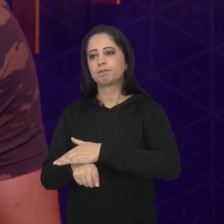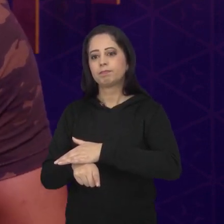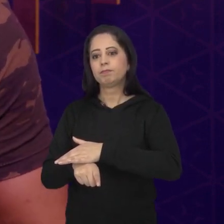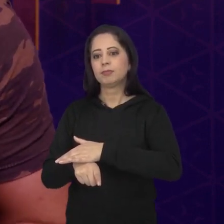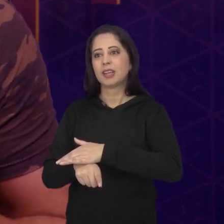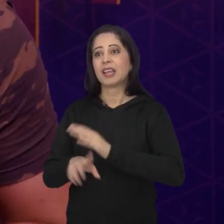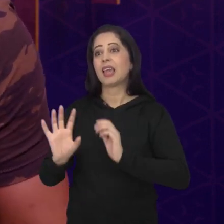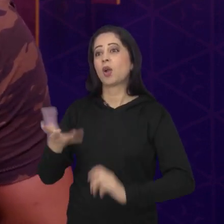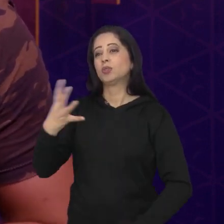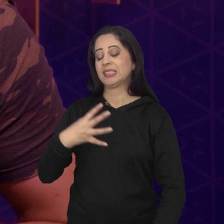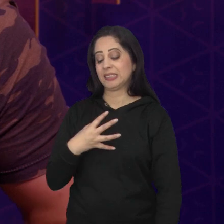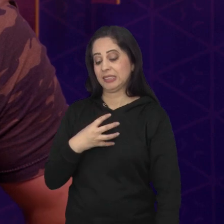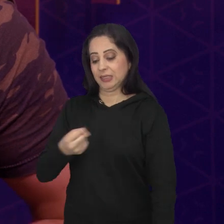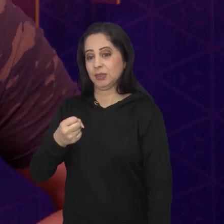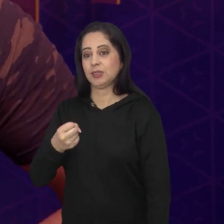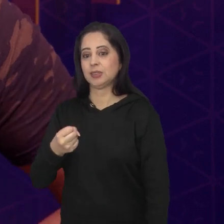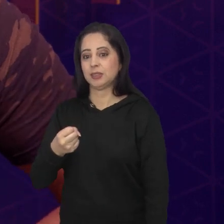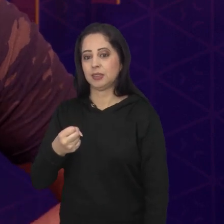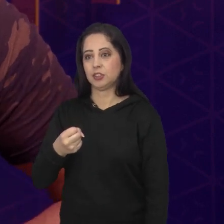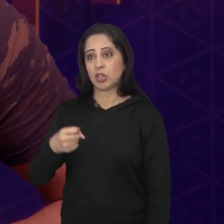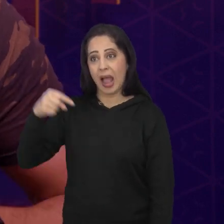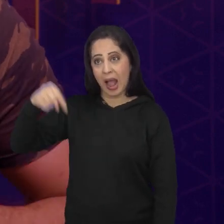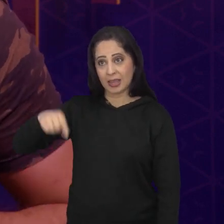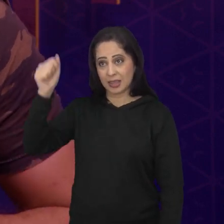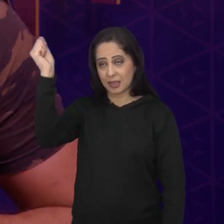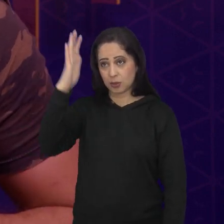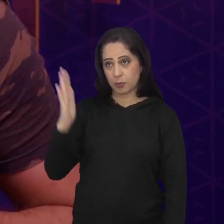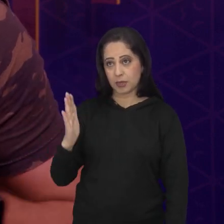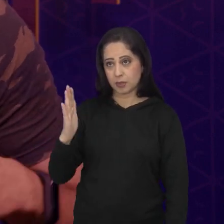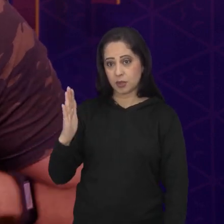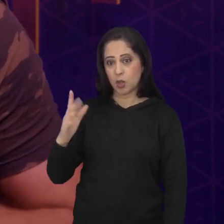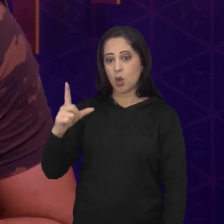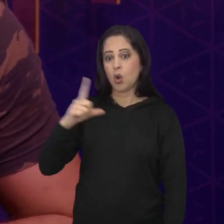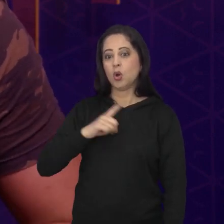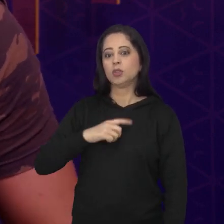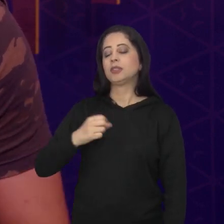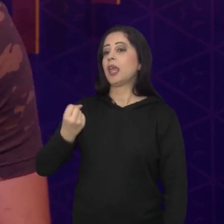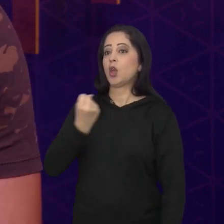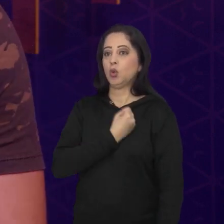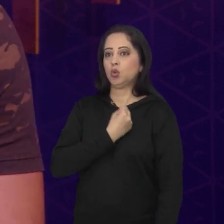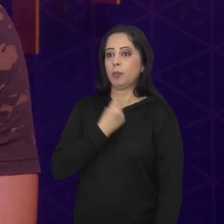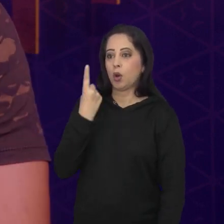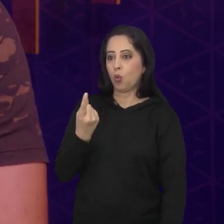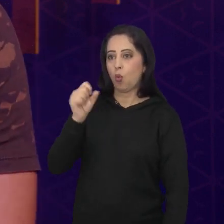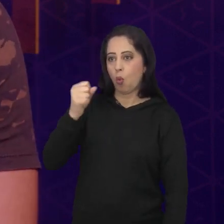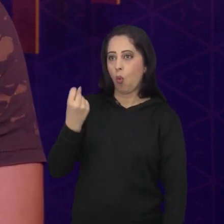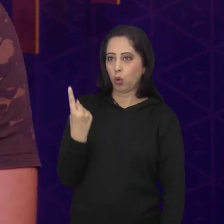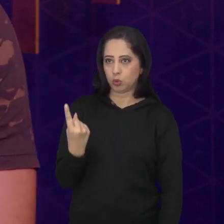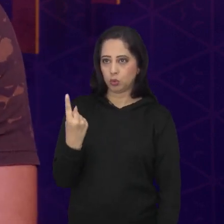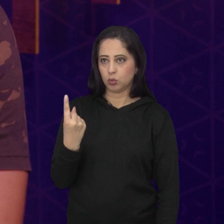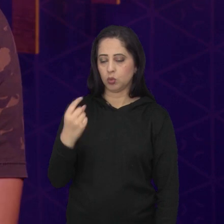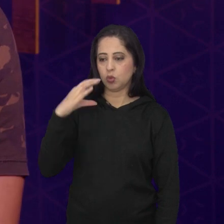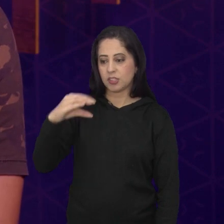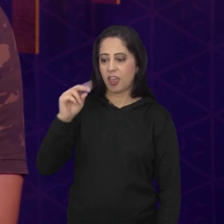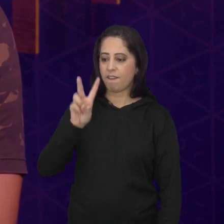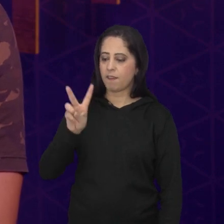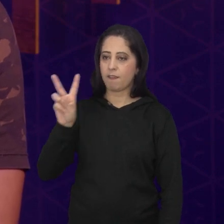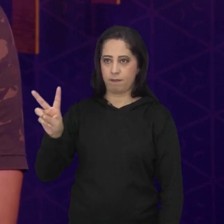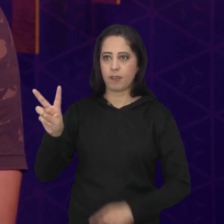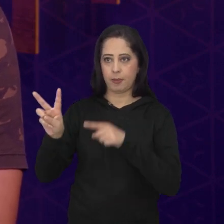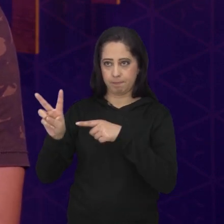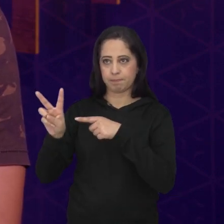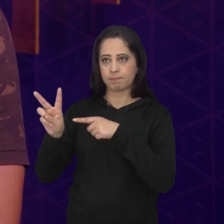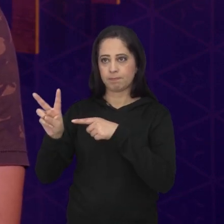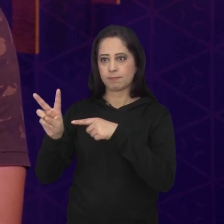são os casos que levam ao suicídio. E aqui no Brasil a gente tem o número 181, que é o número do